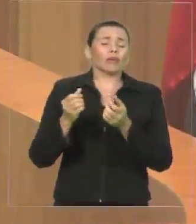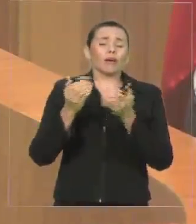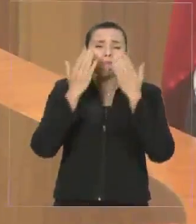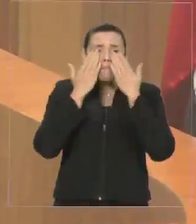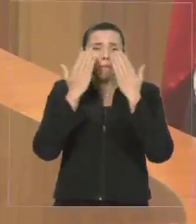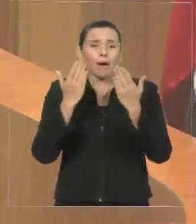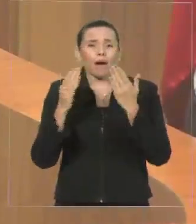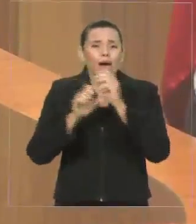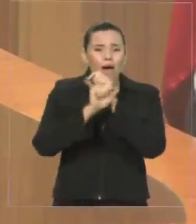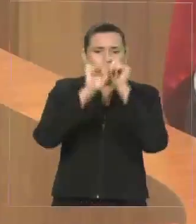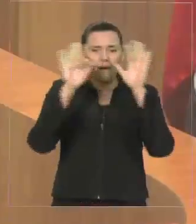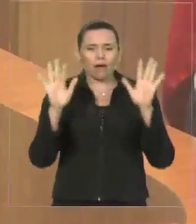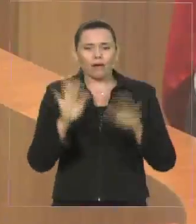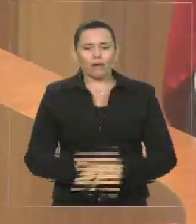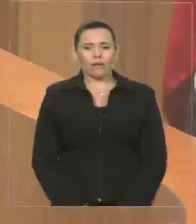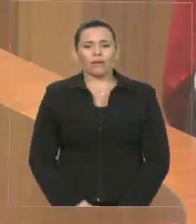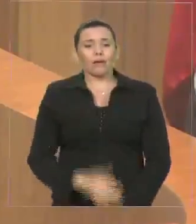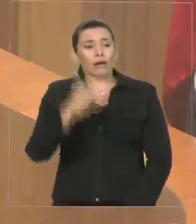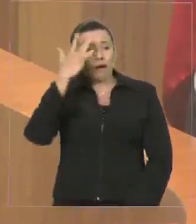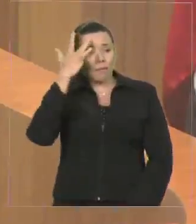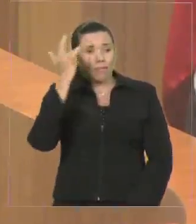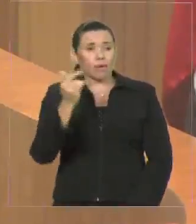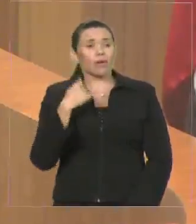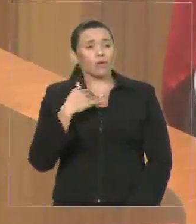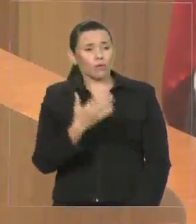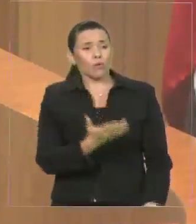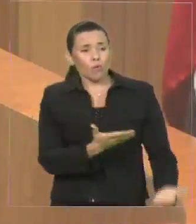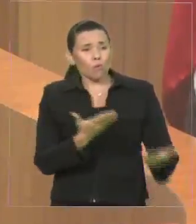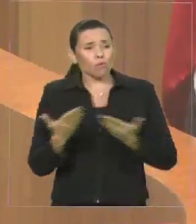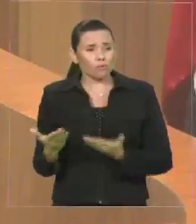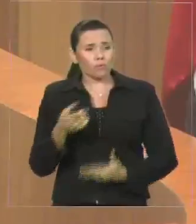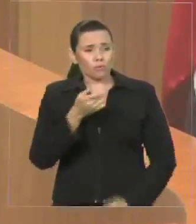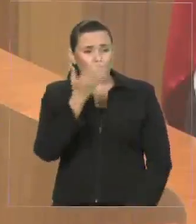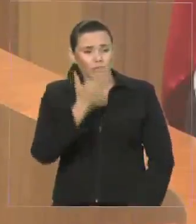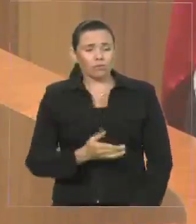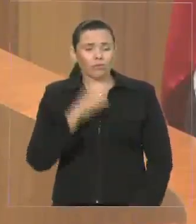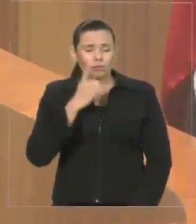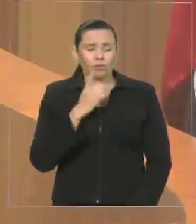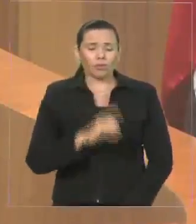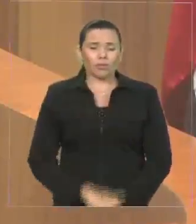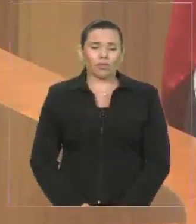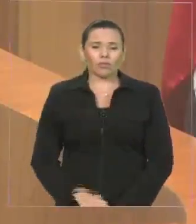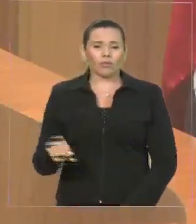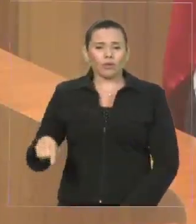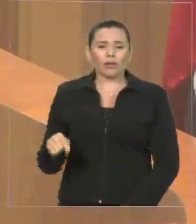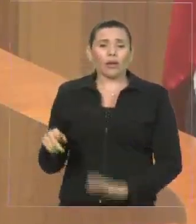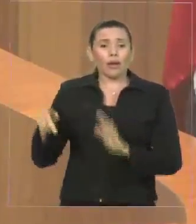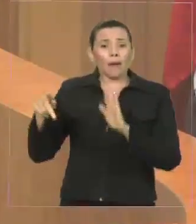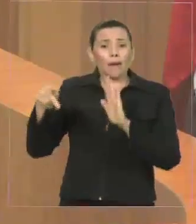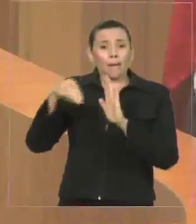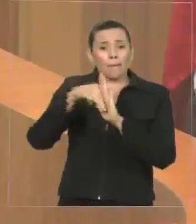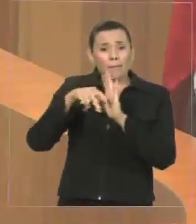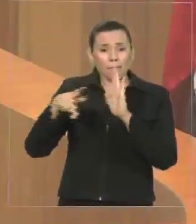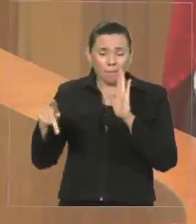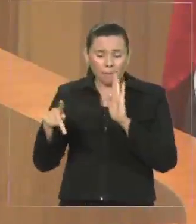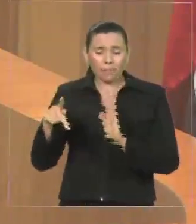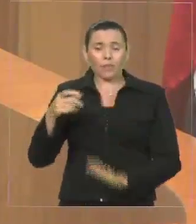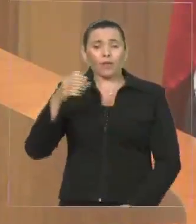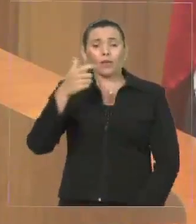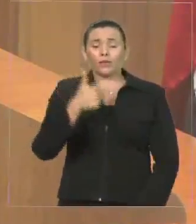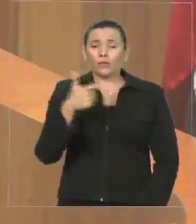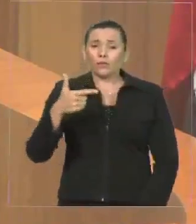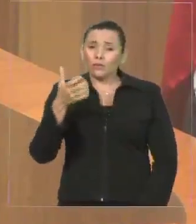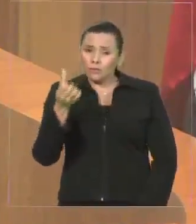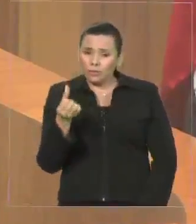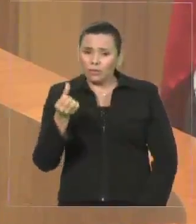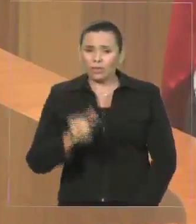Sabe por quê, deputado Rogério Cafeteira? Porque lá nós vamos apreciar a medida provisória 226, que trata sobre a alteração do